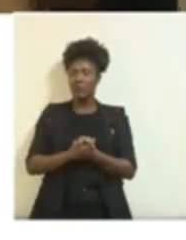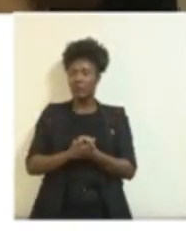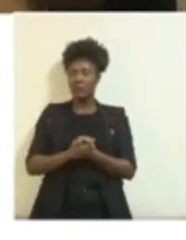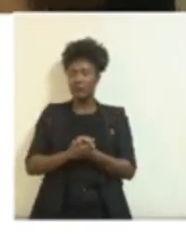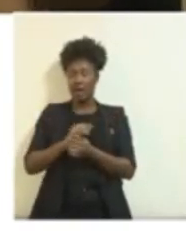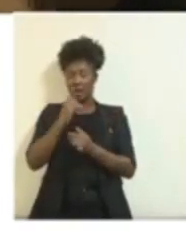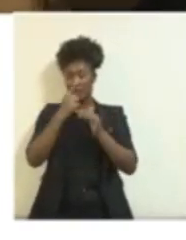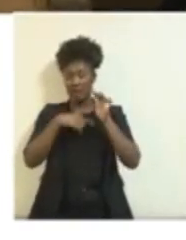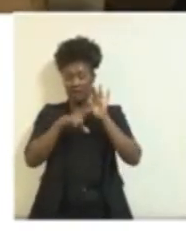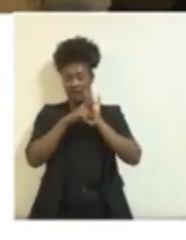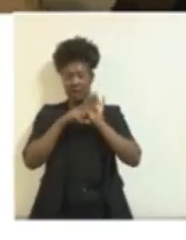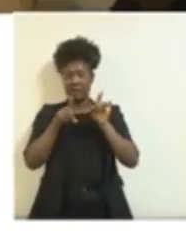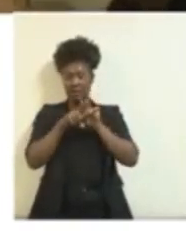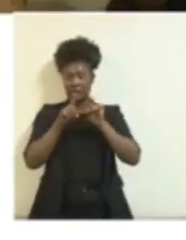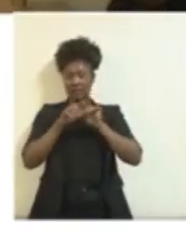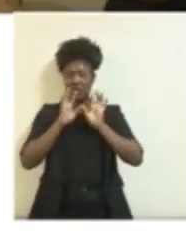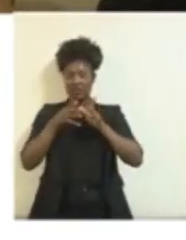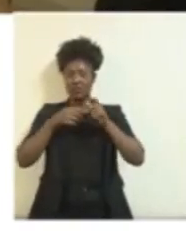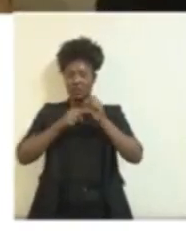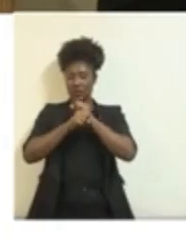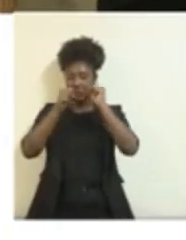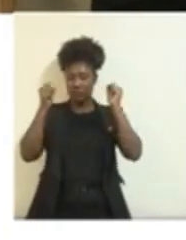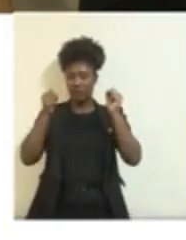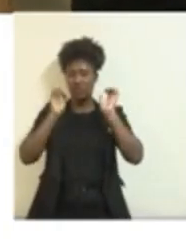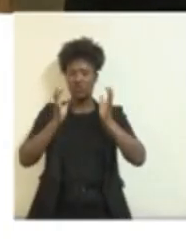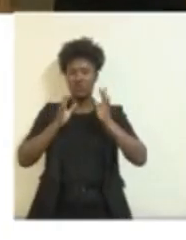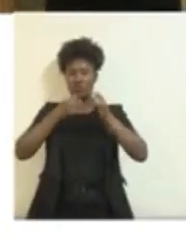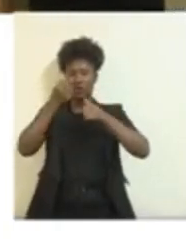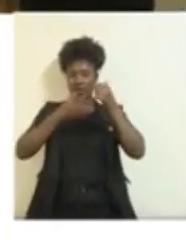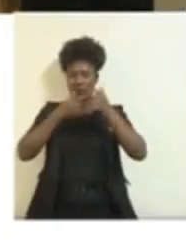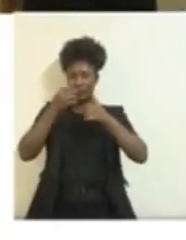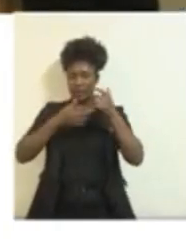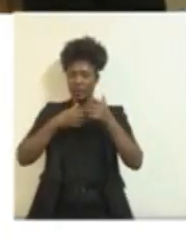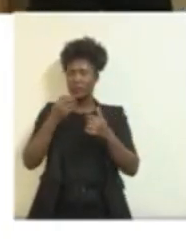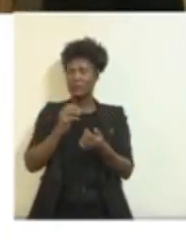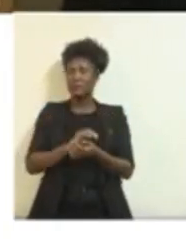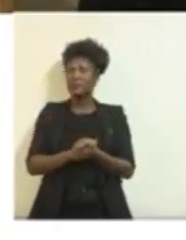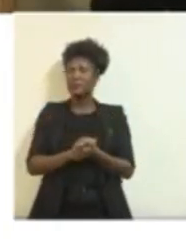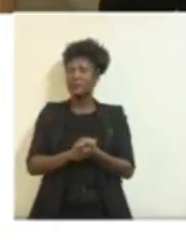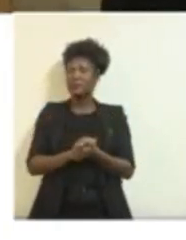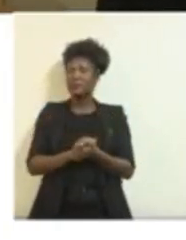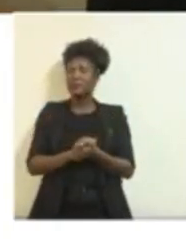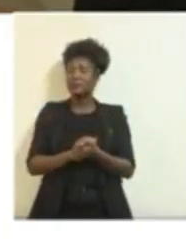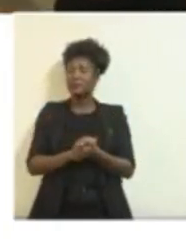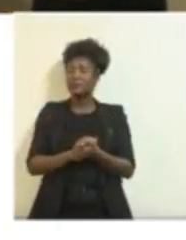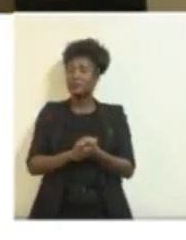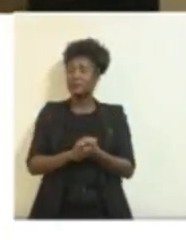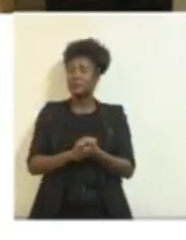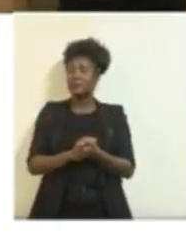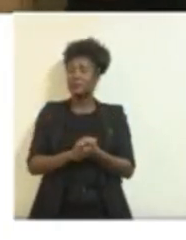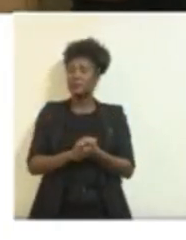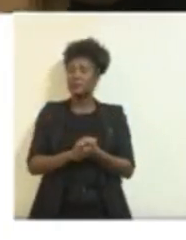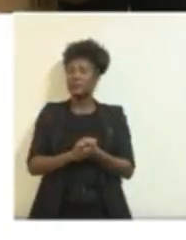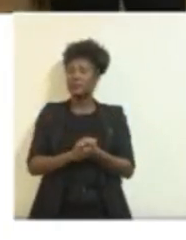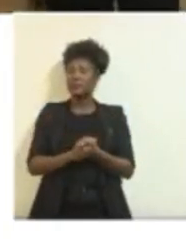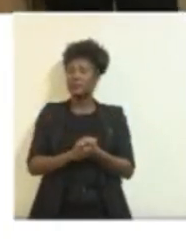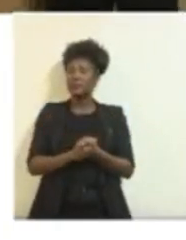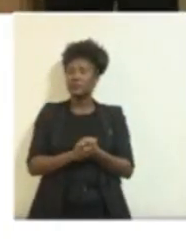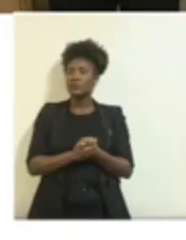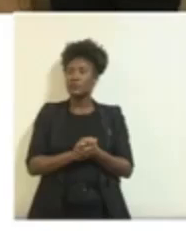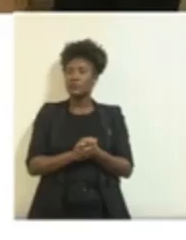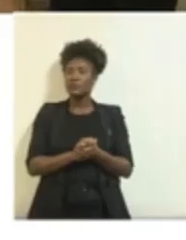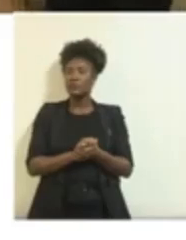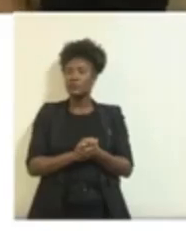lei estadual. No Rio Grande do Sul, a lei negligencia a proteção da vegetação nativa dos campos, ao estabelecer uma categoria esdrúxula de área